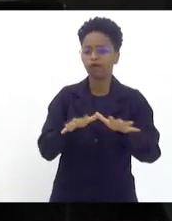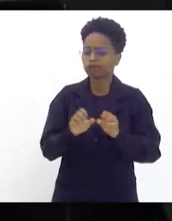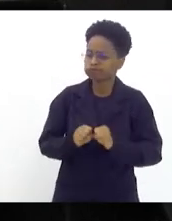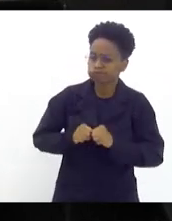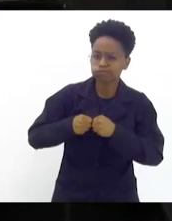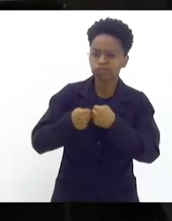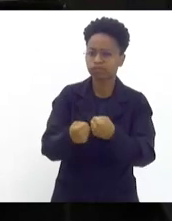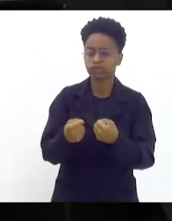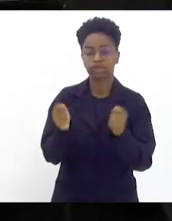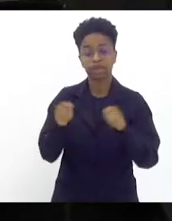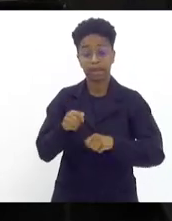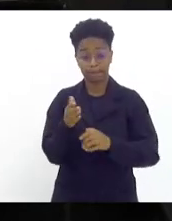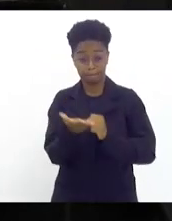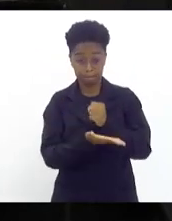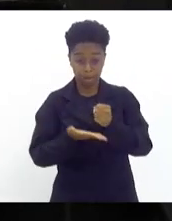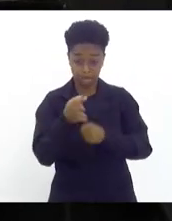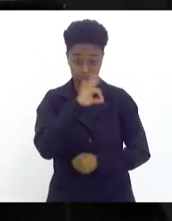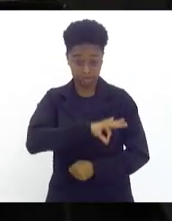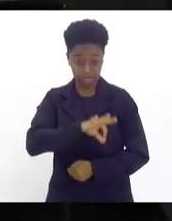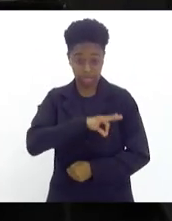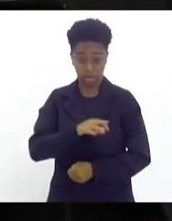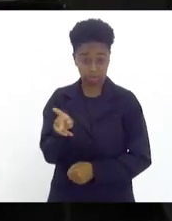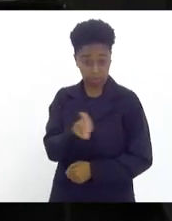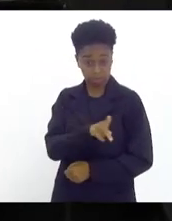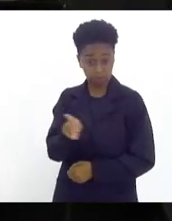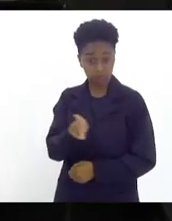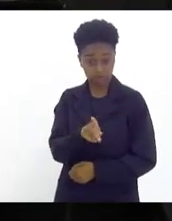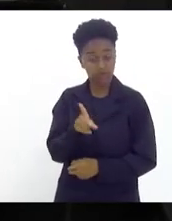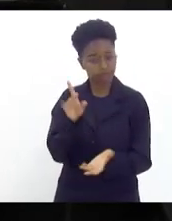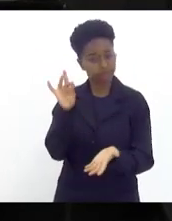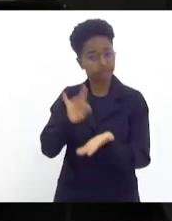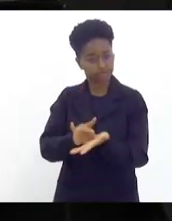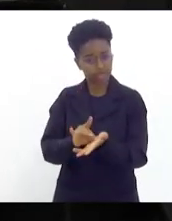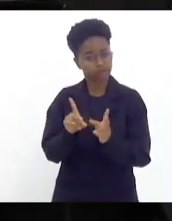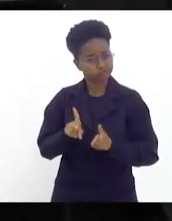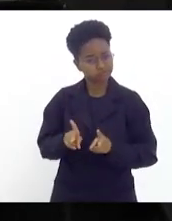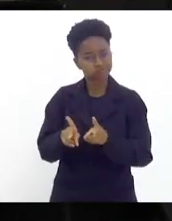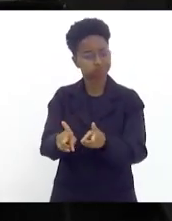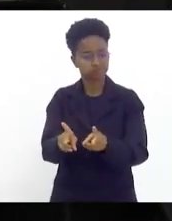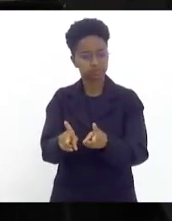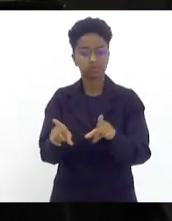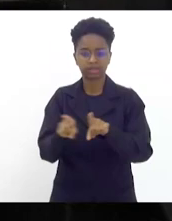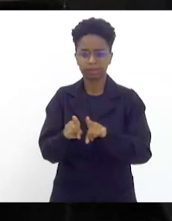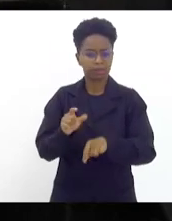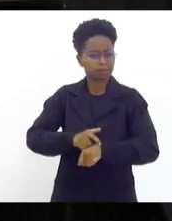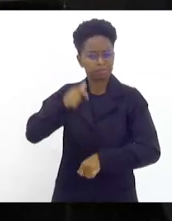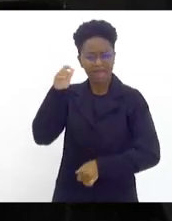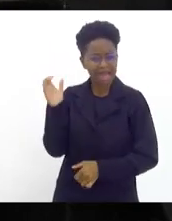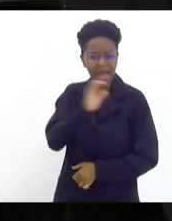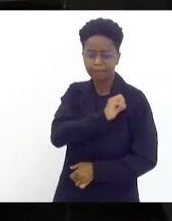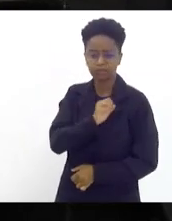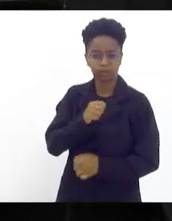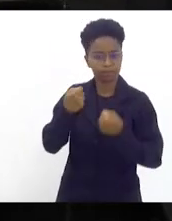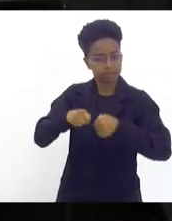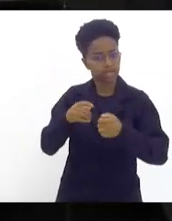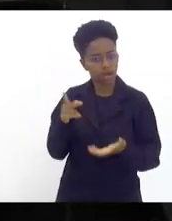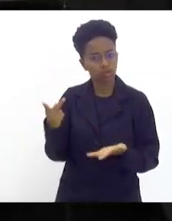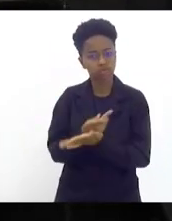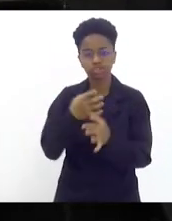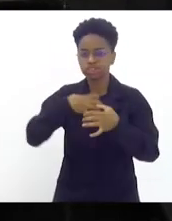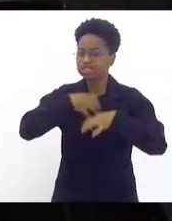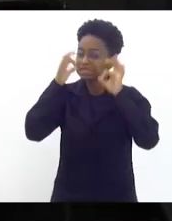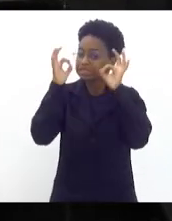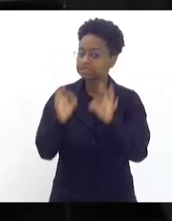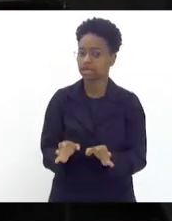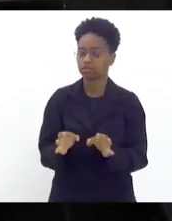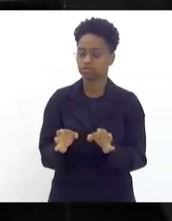para que o piso Nacional do magistério seja de fato e imediatamente implementado da forma que